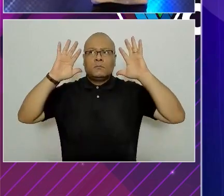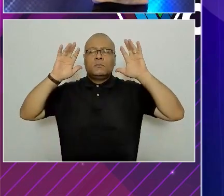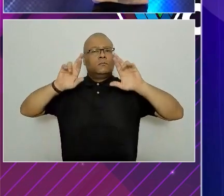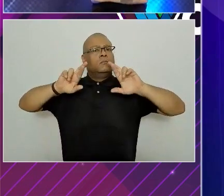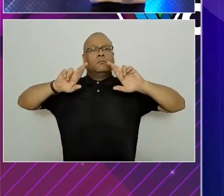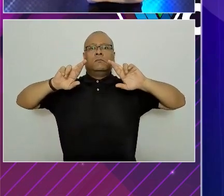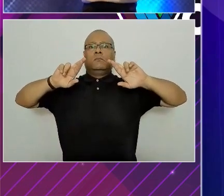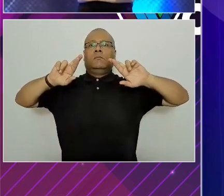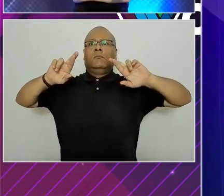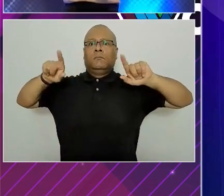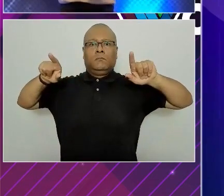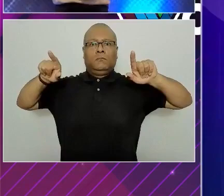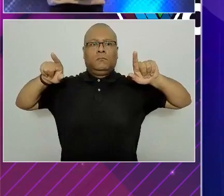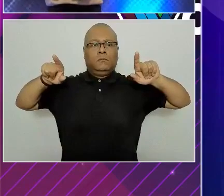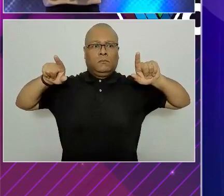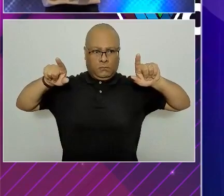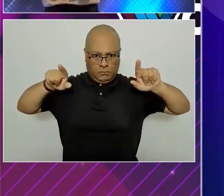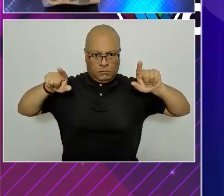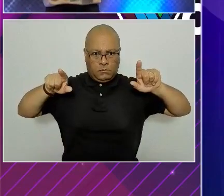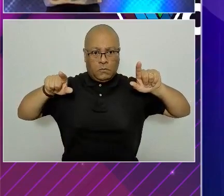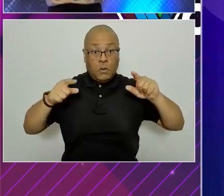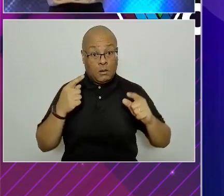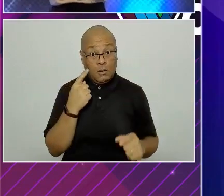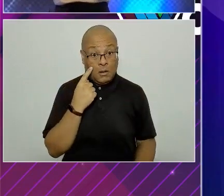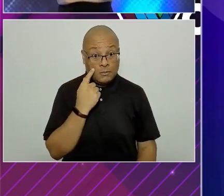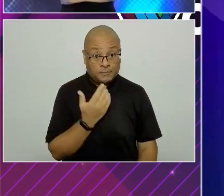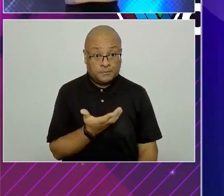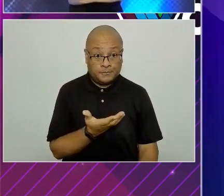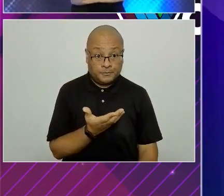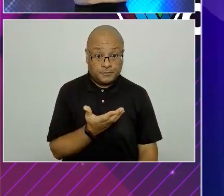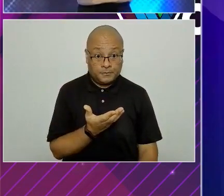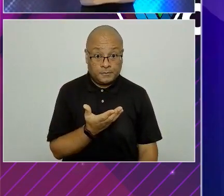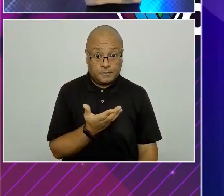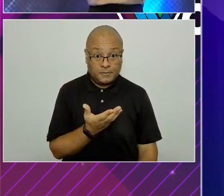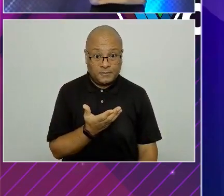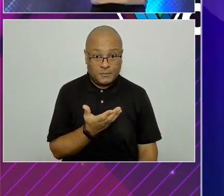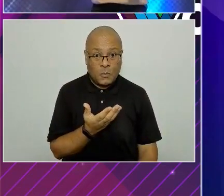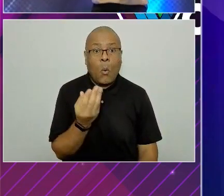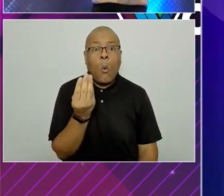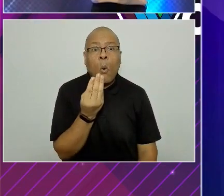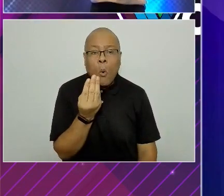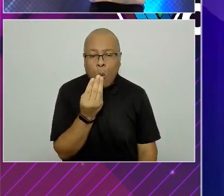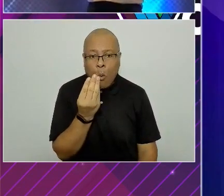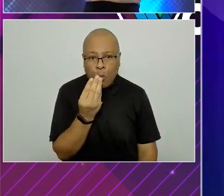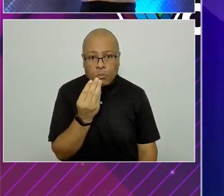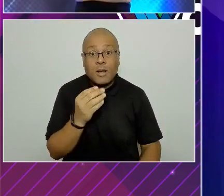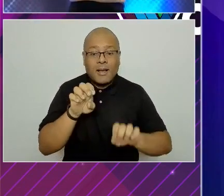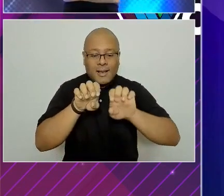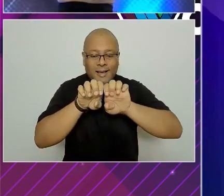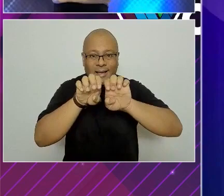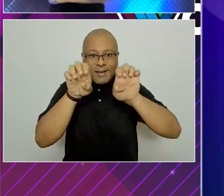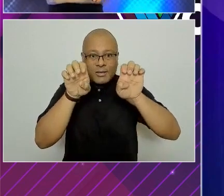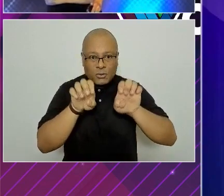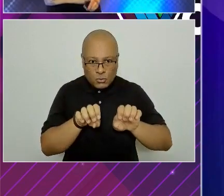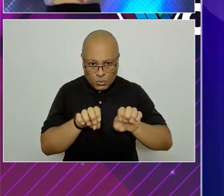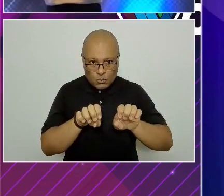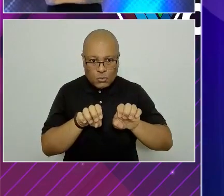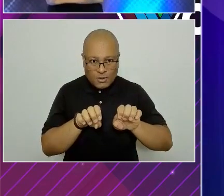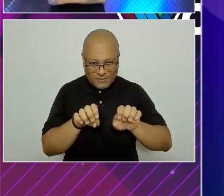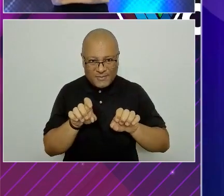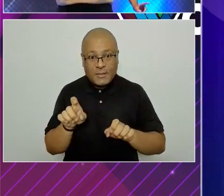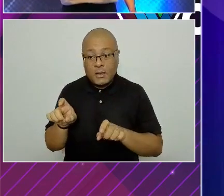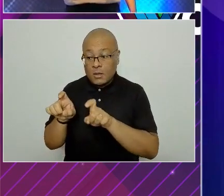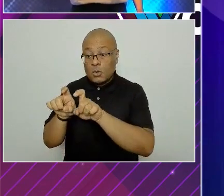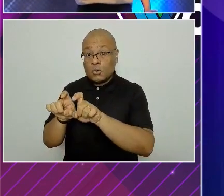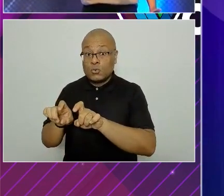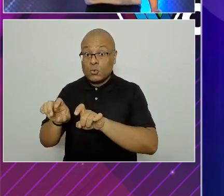imagens para uma rede neural. E aqui eu trouxe algumas imagens para a gente entender a estrutura de uma rede neural artificial, que a partir de agora